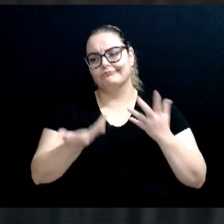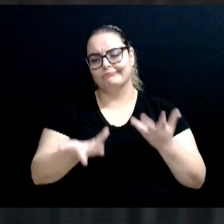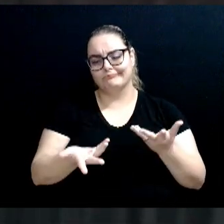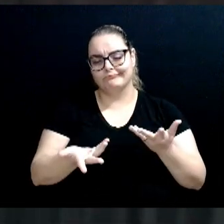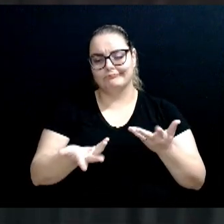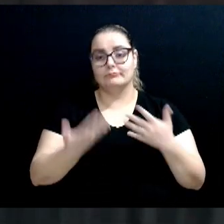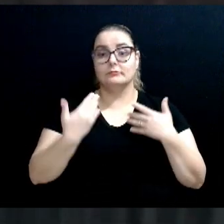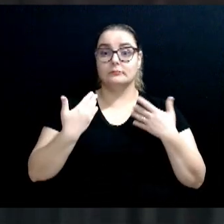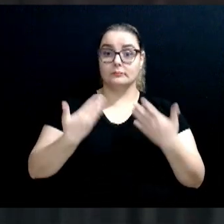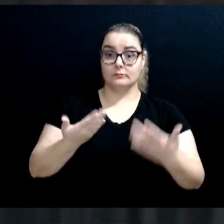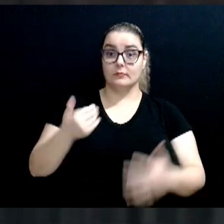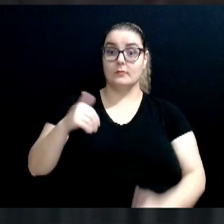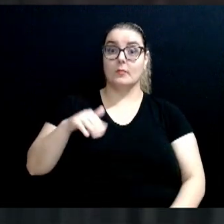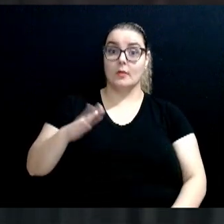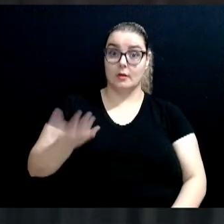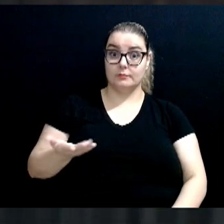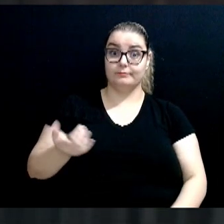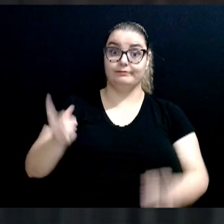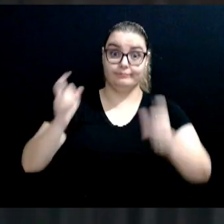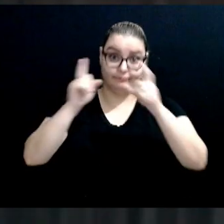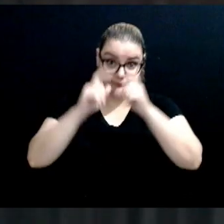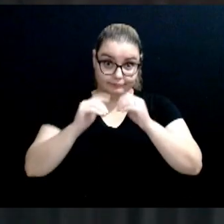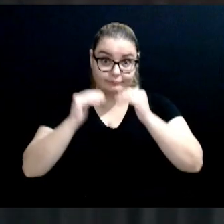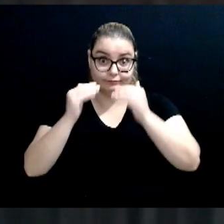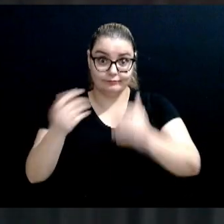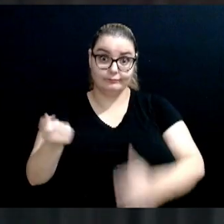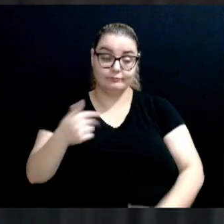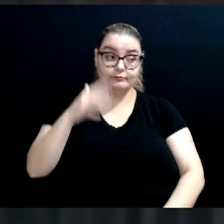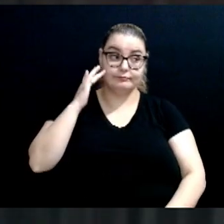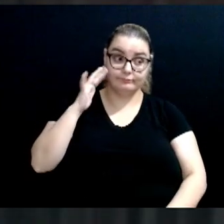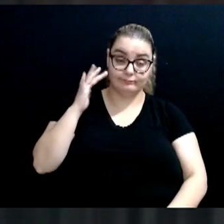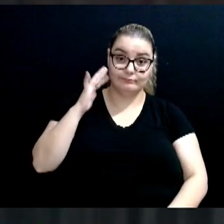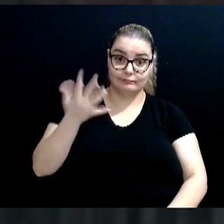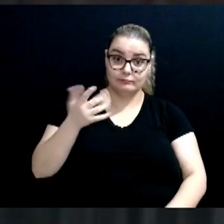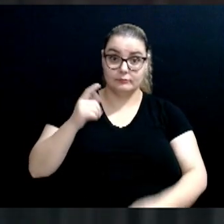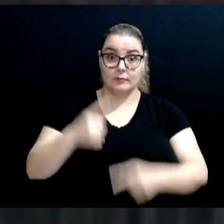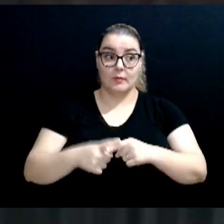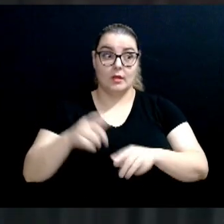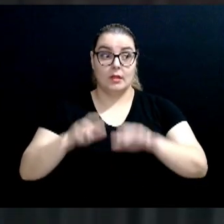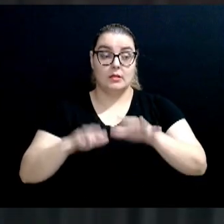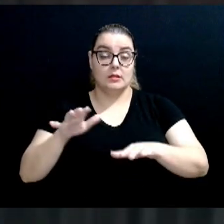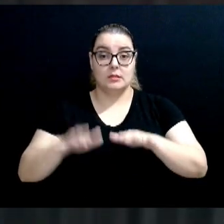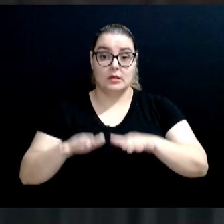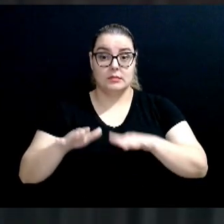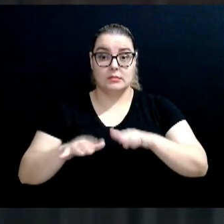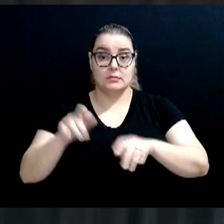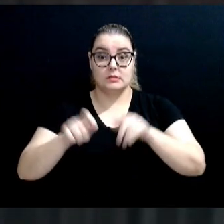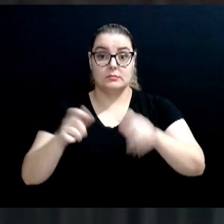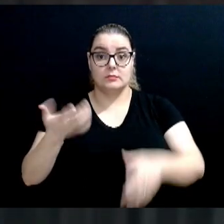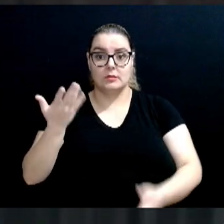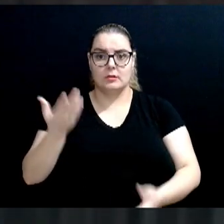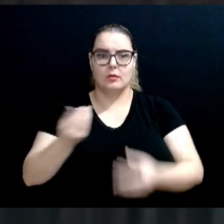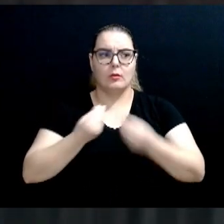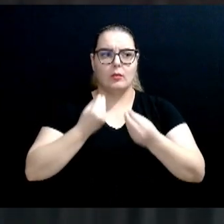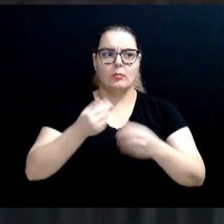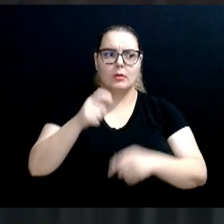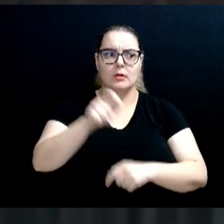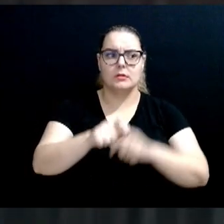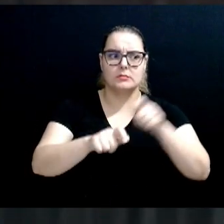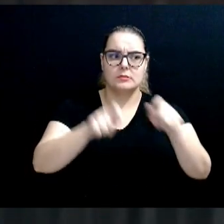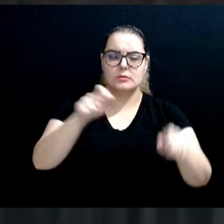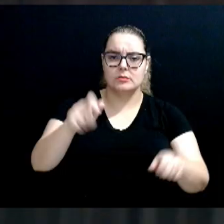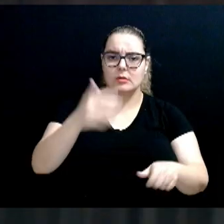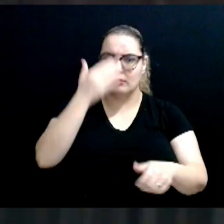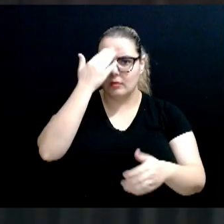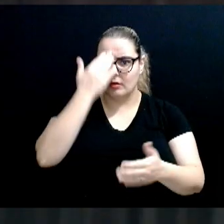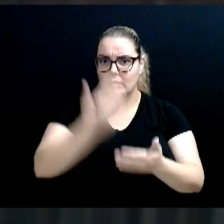mais complexa do que se imagina, e às vezes as pessoas ficam assim, mas como que alguém vai acreditar? Porque a mentira, ela traz assim